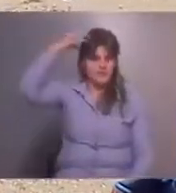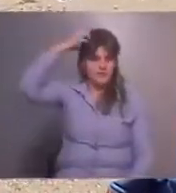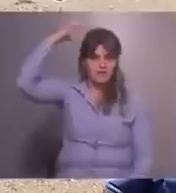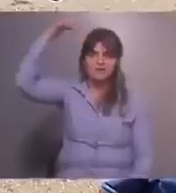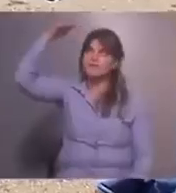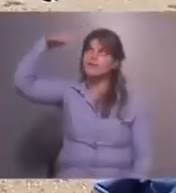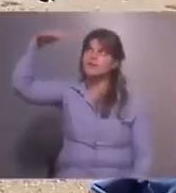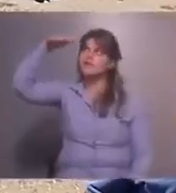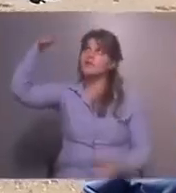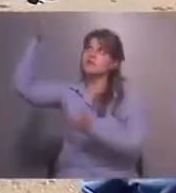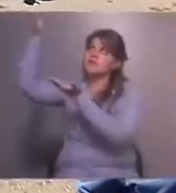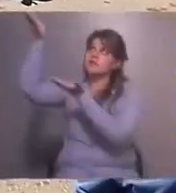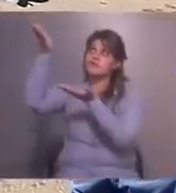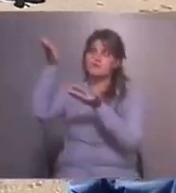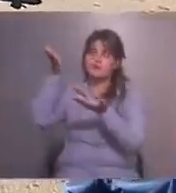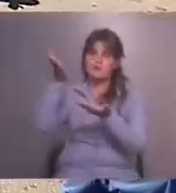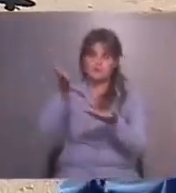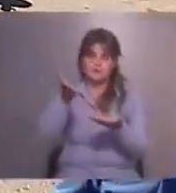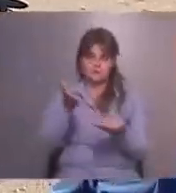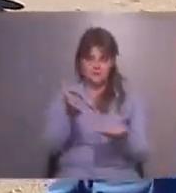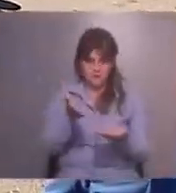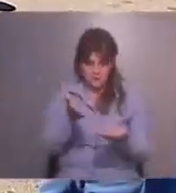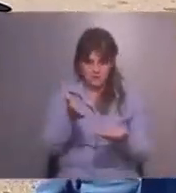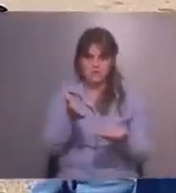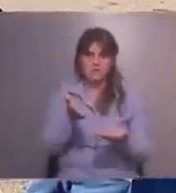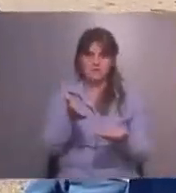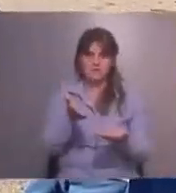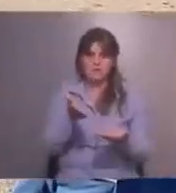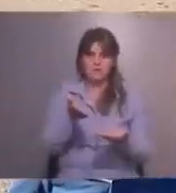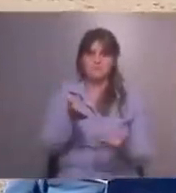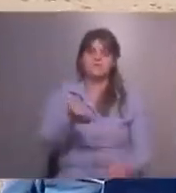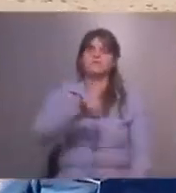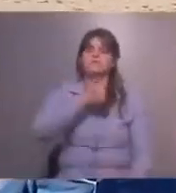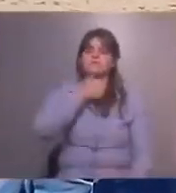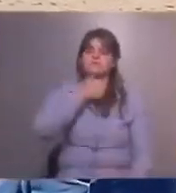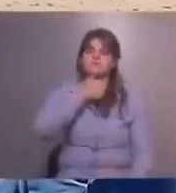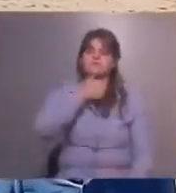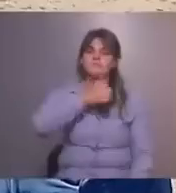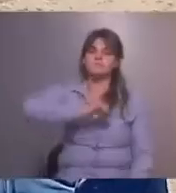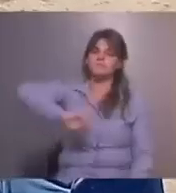venha a nós o vosso reino,